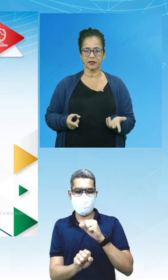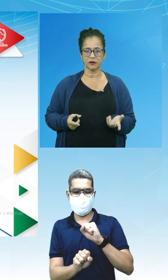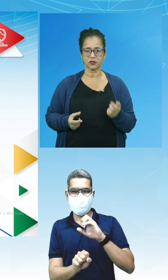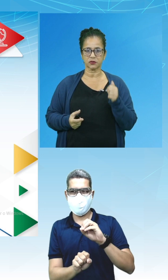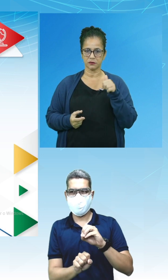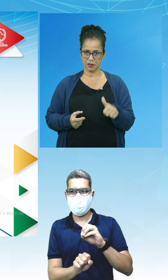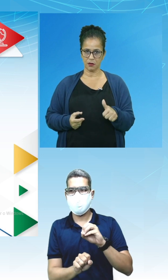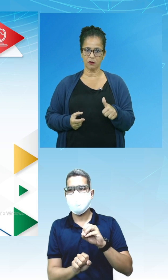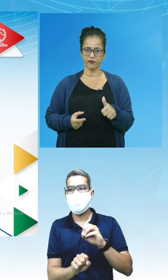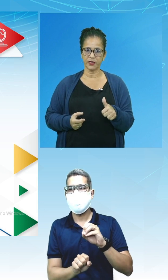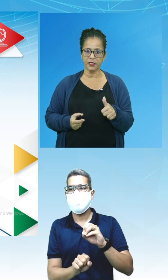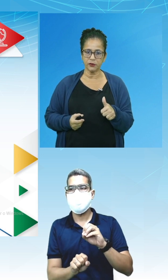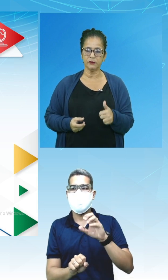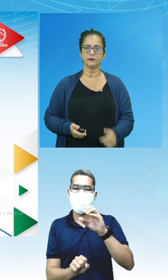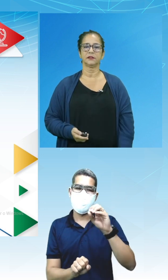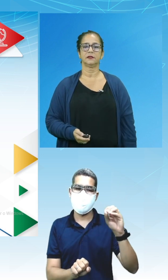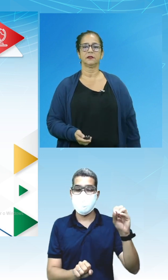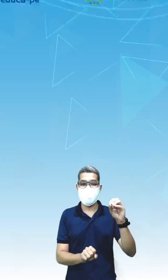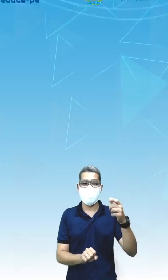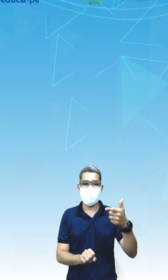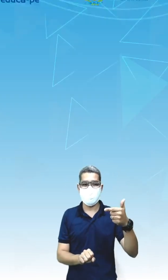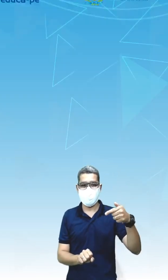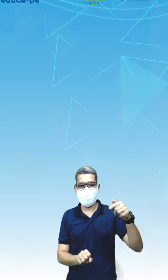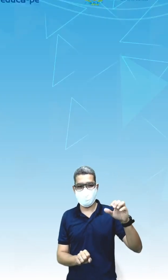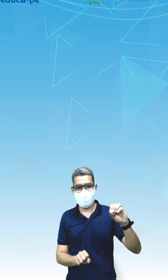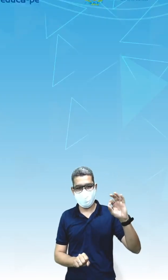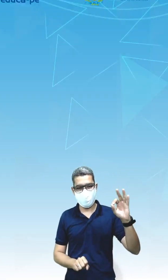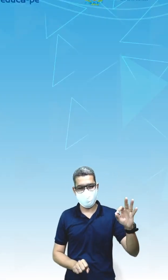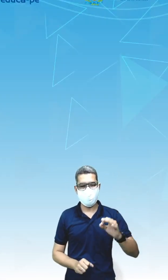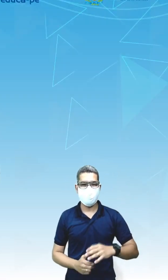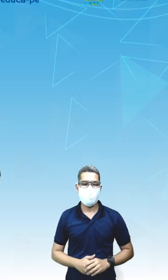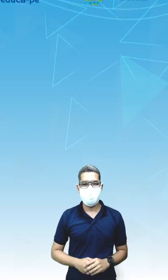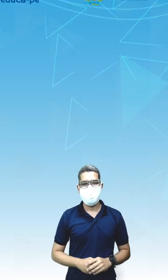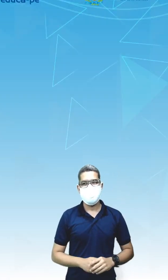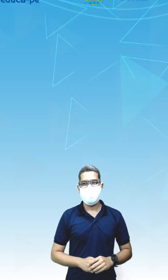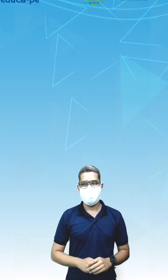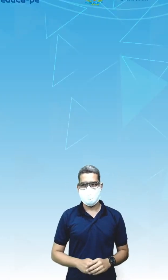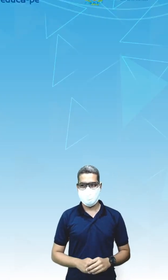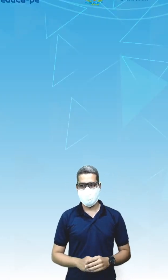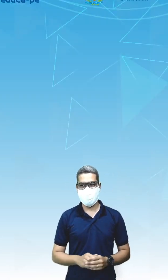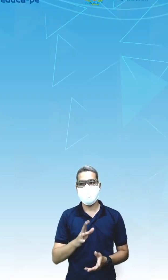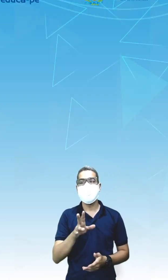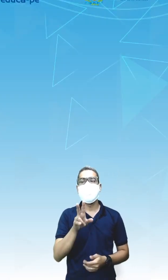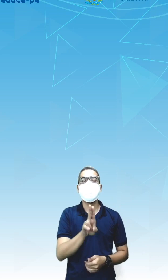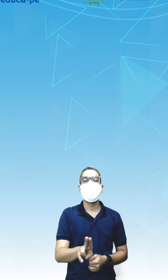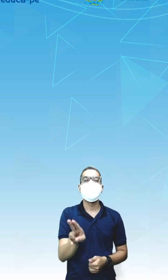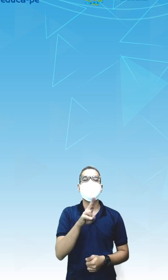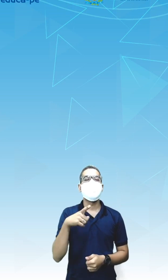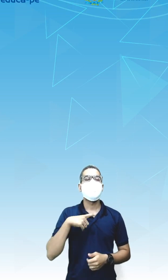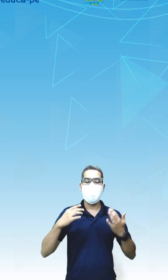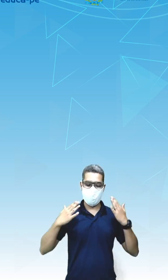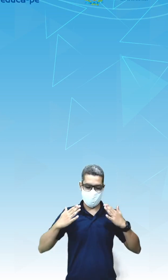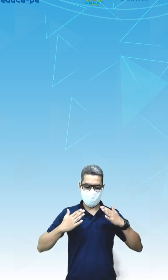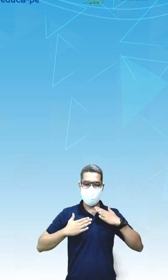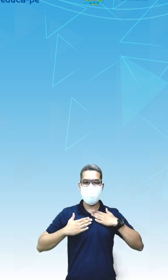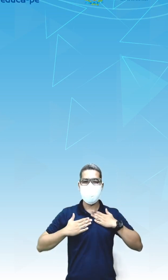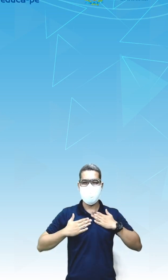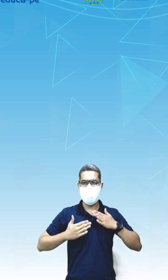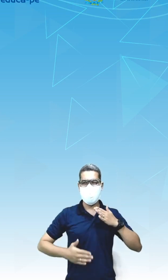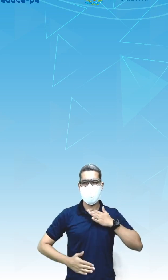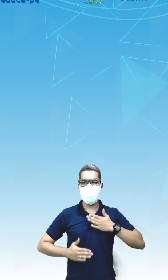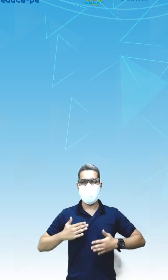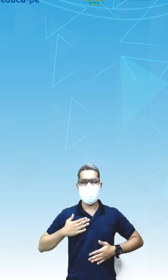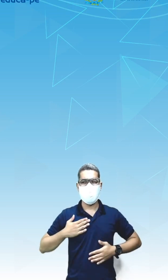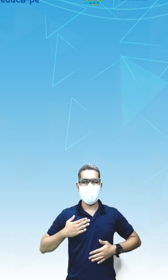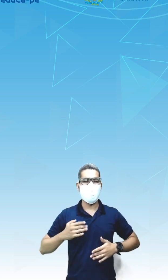270 graus. Conferindo? Vamos. Mas se a gente utilizar, prof, um corpo como uma rosa dos